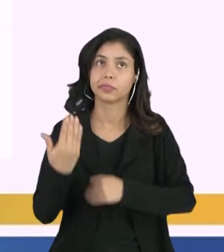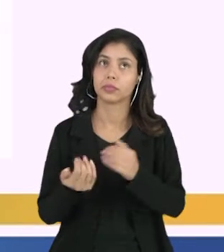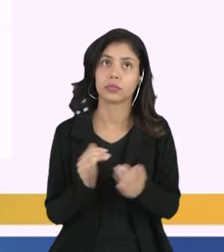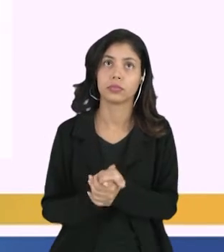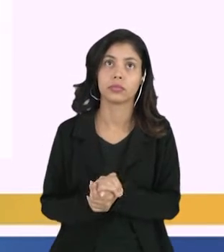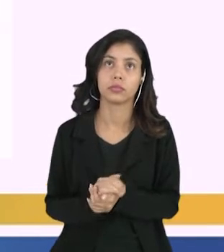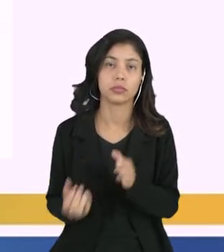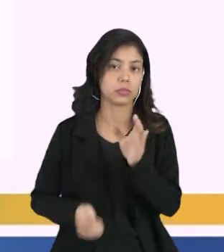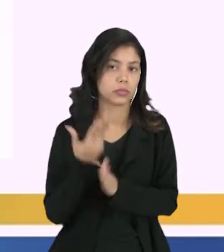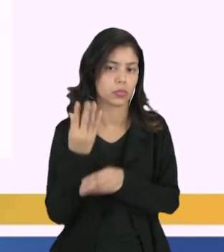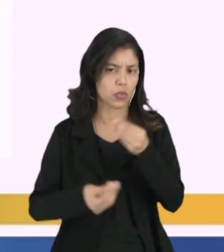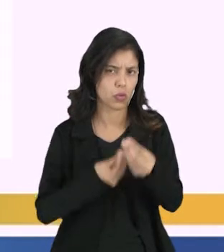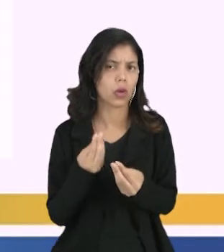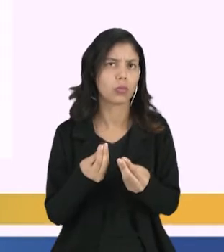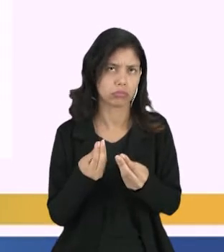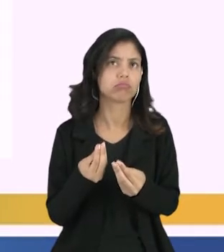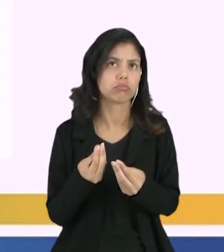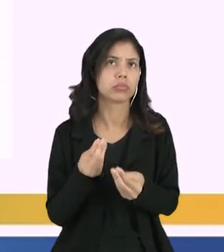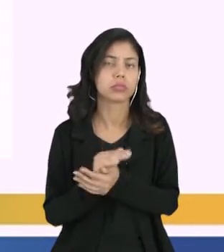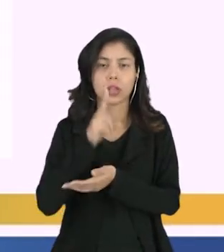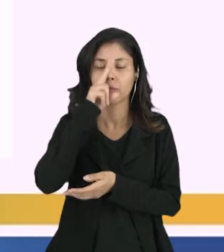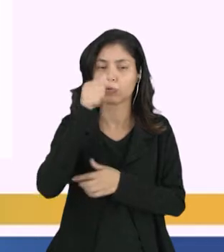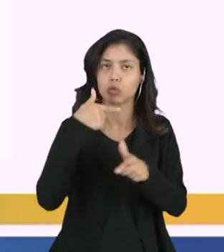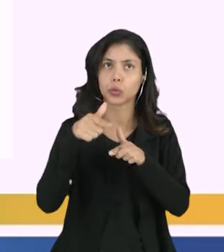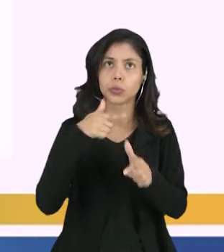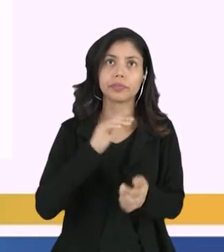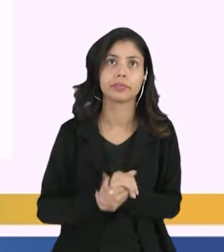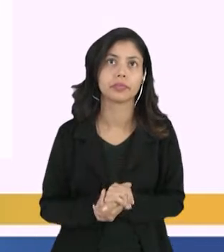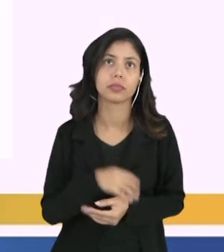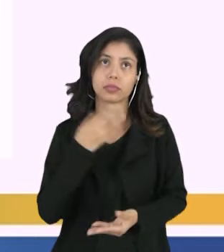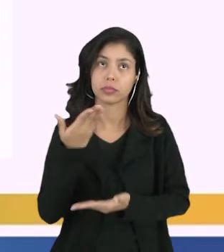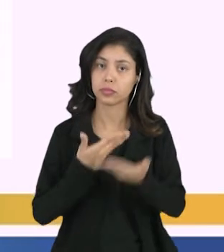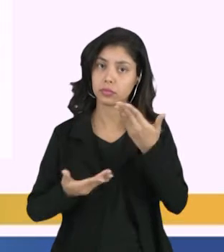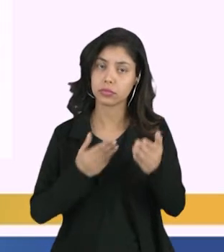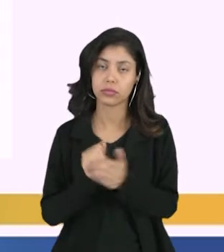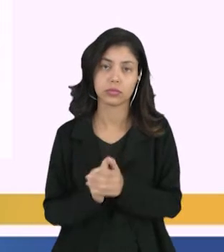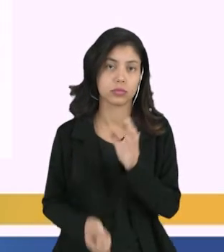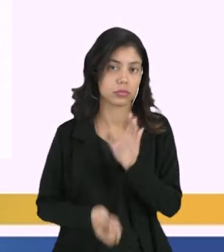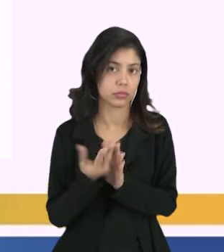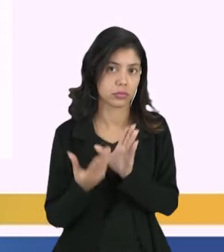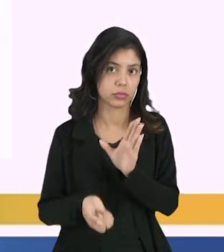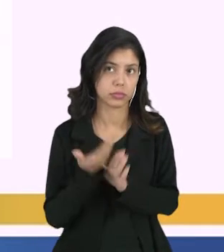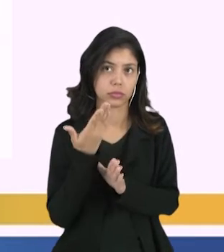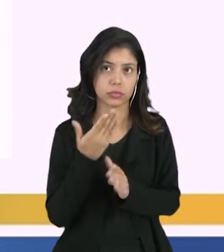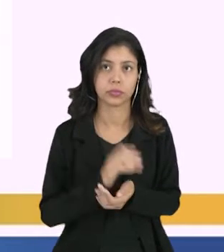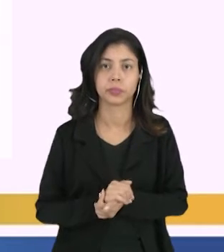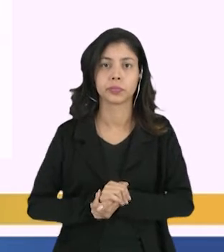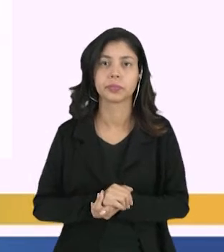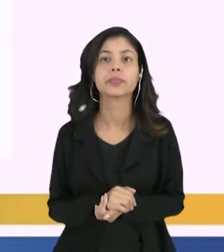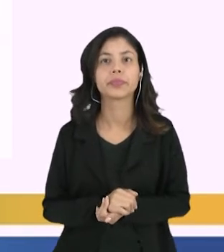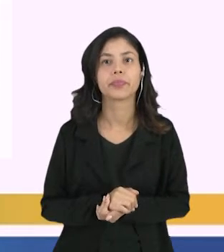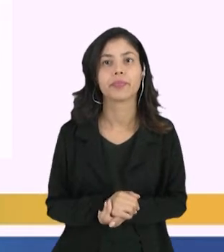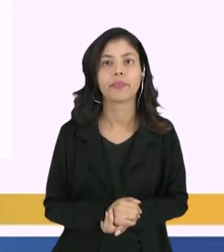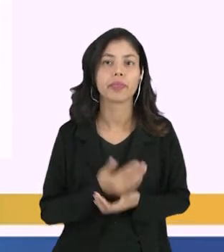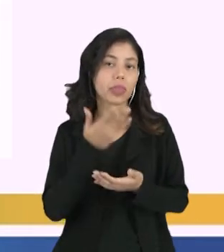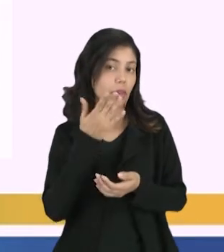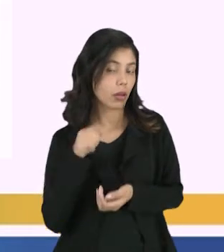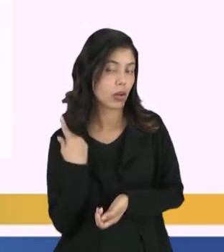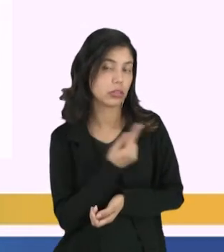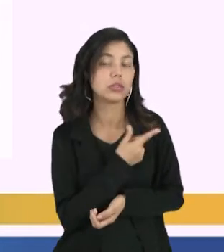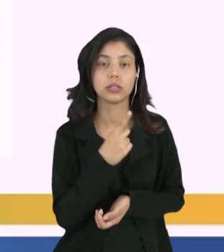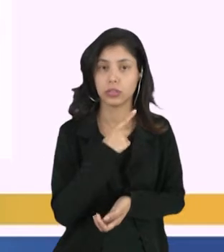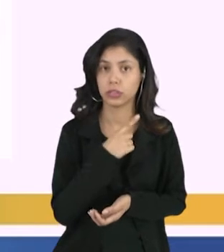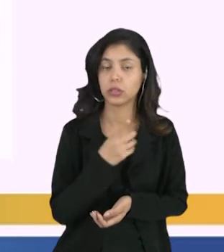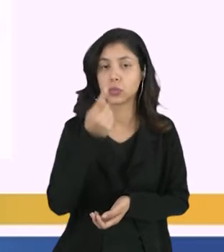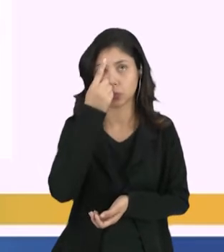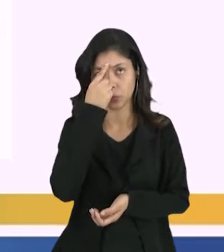são aí o meio de produção e a força do trabalho, com as relações de produção, né? Então, para nós termos o